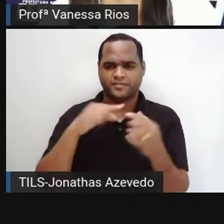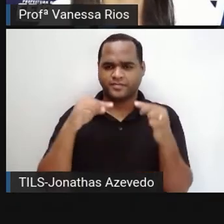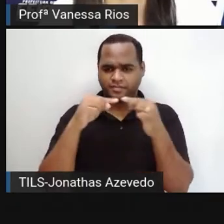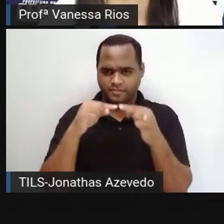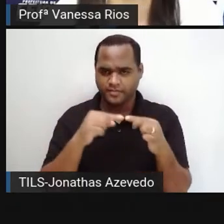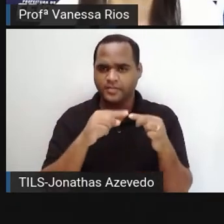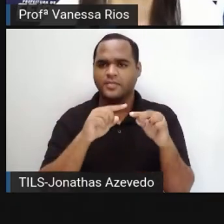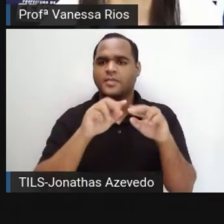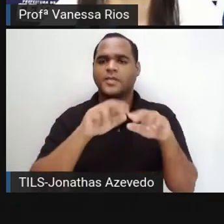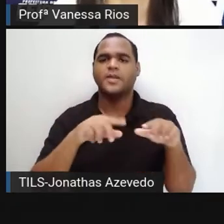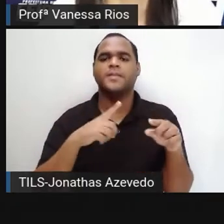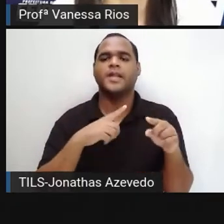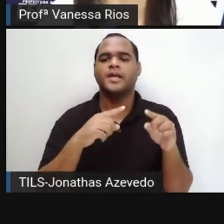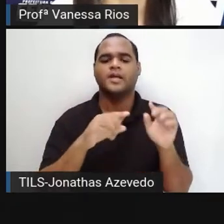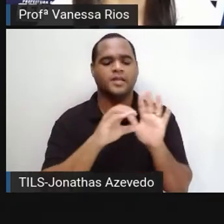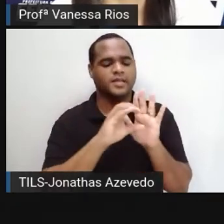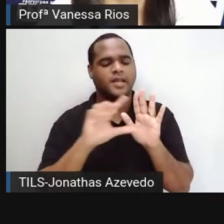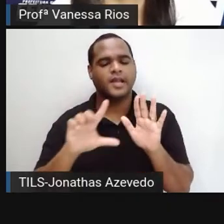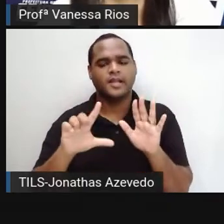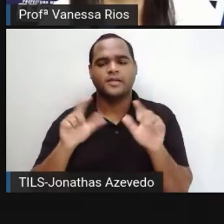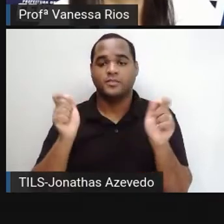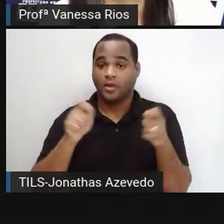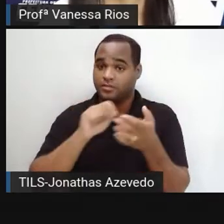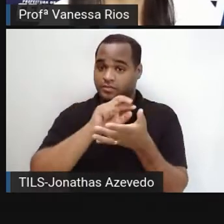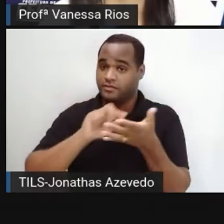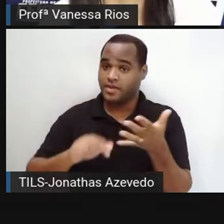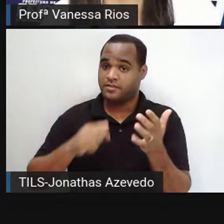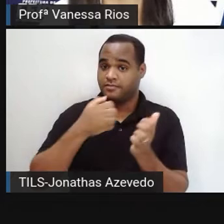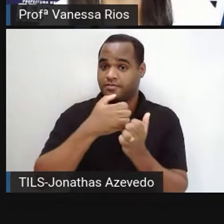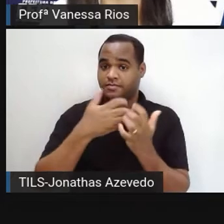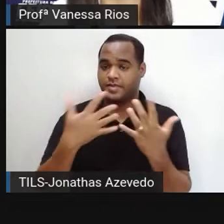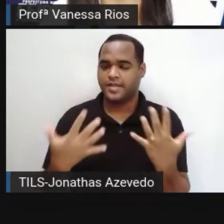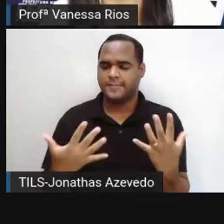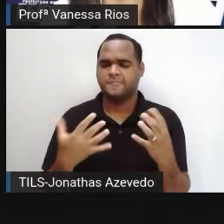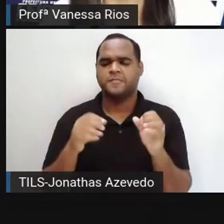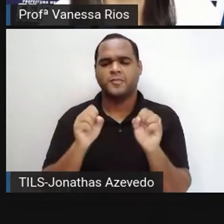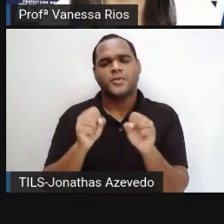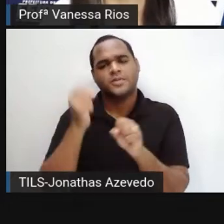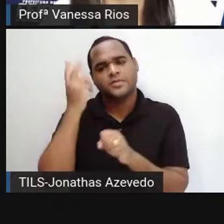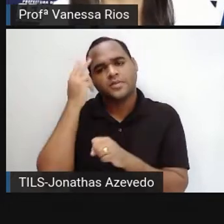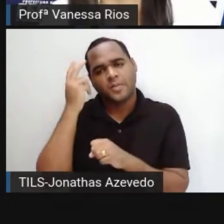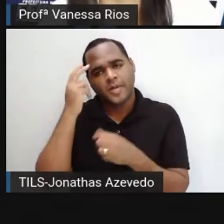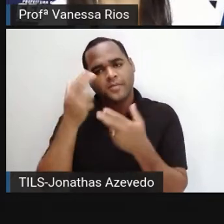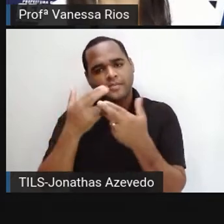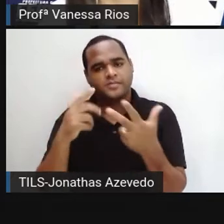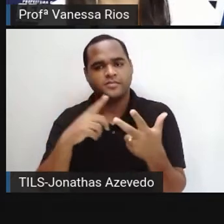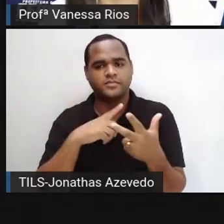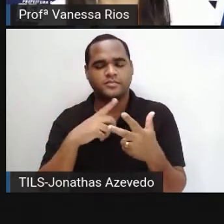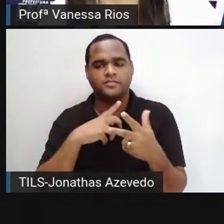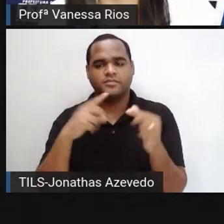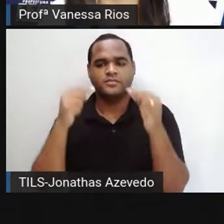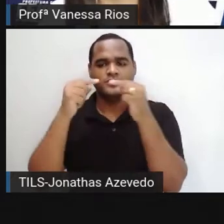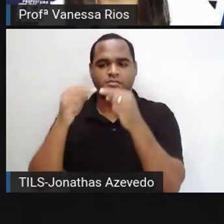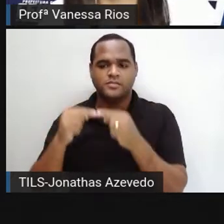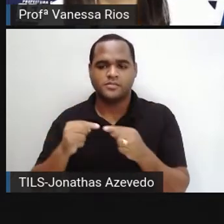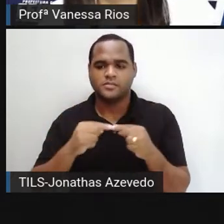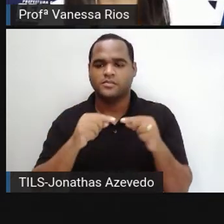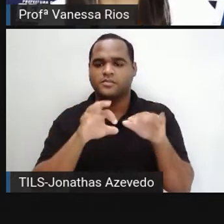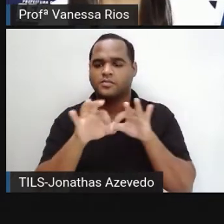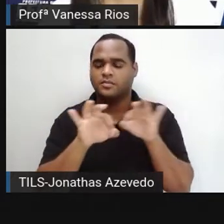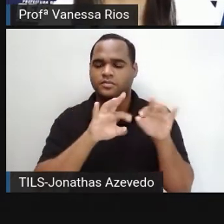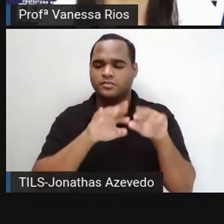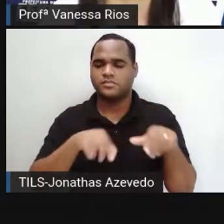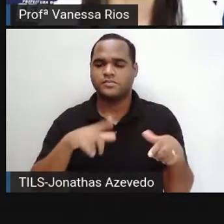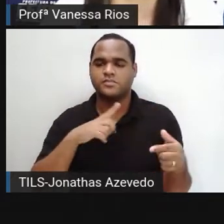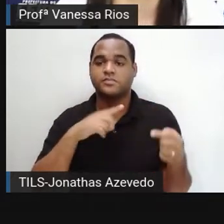ser classificados de diversas formas, sendo uma das mais comuns a divisão de acordo com a forma pela qual